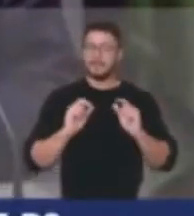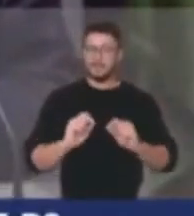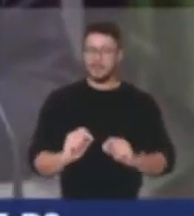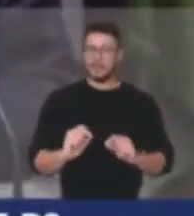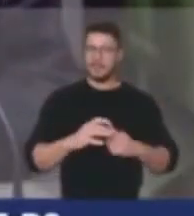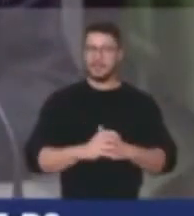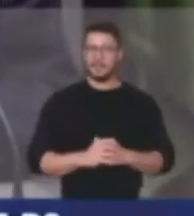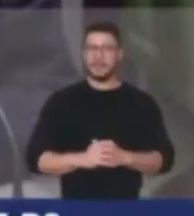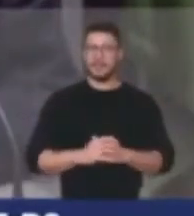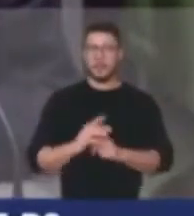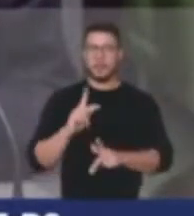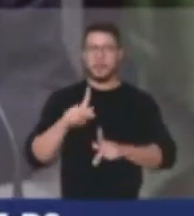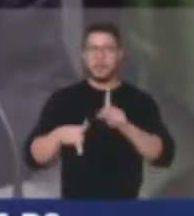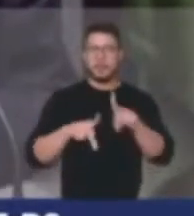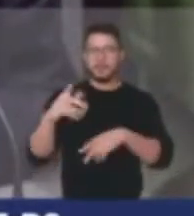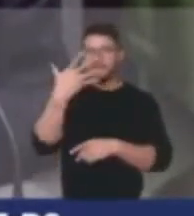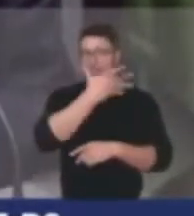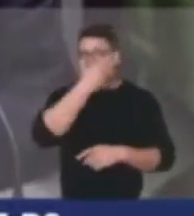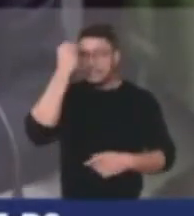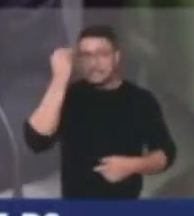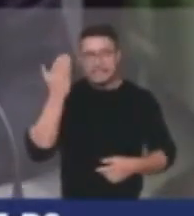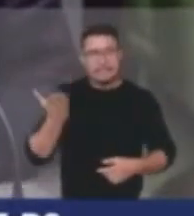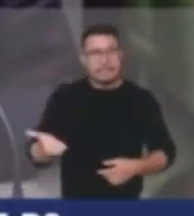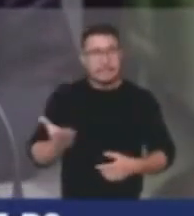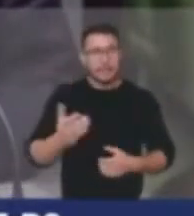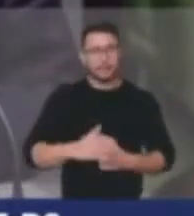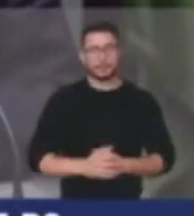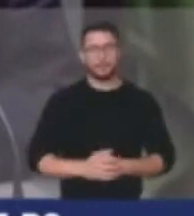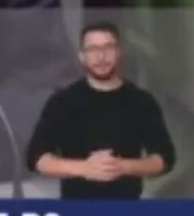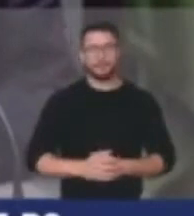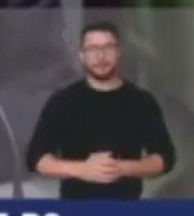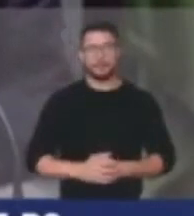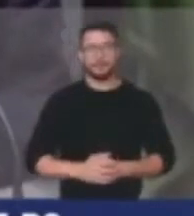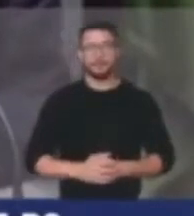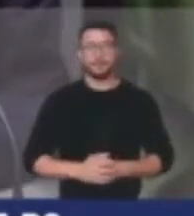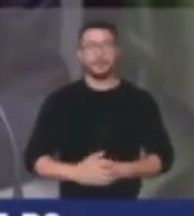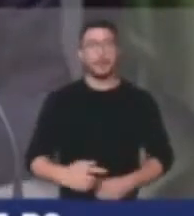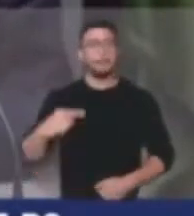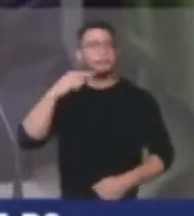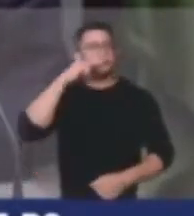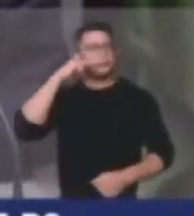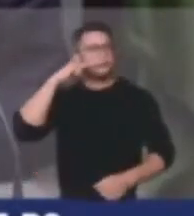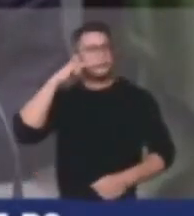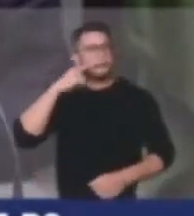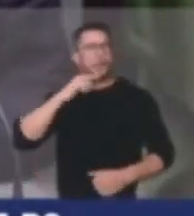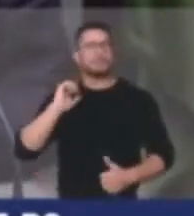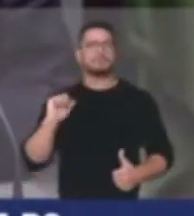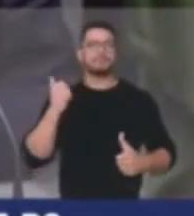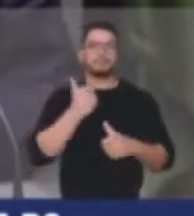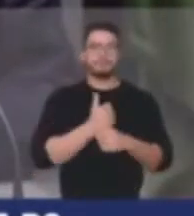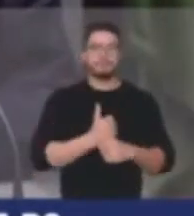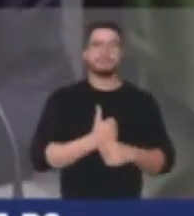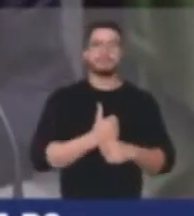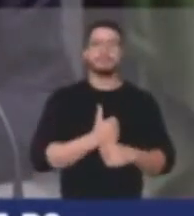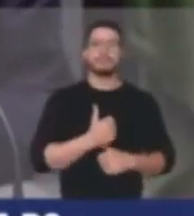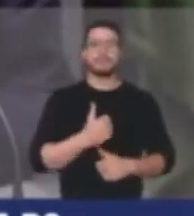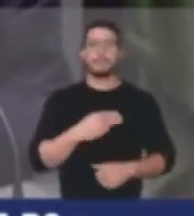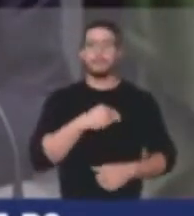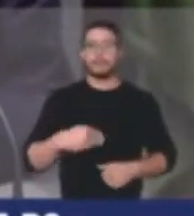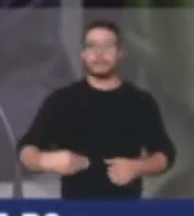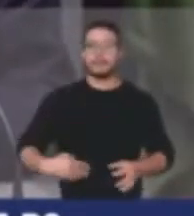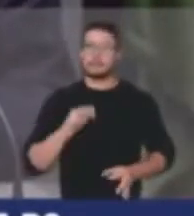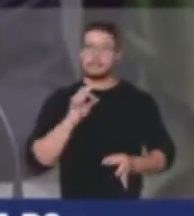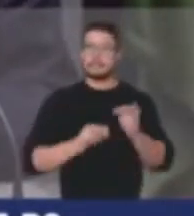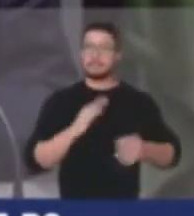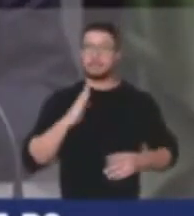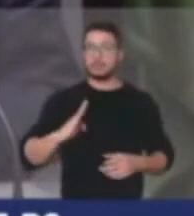Bolsonaro virou ministro da Justiça do Bolsonaro, homem de confiança do Bolsonaro e dos